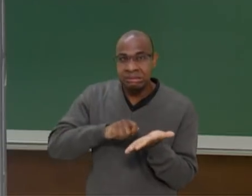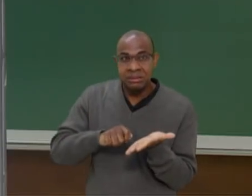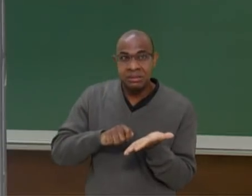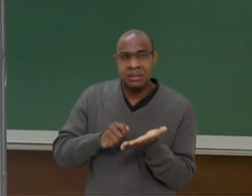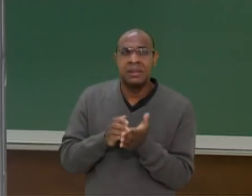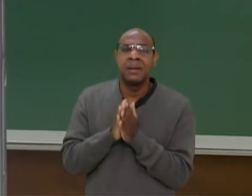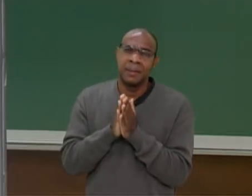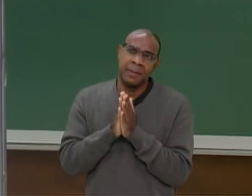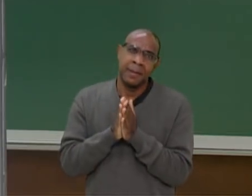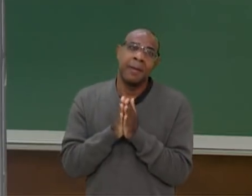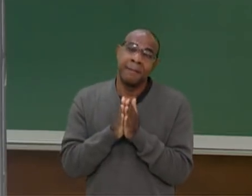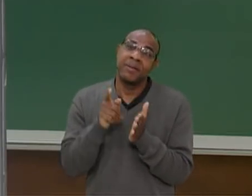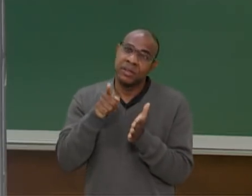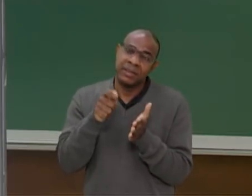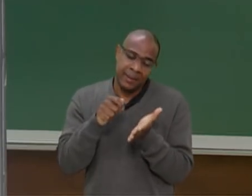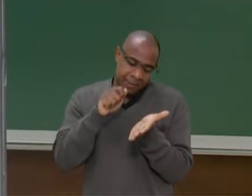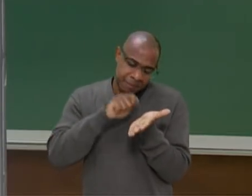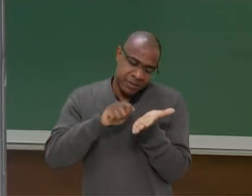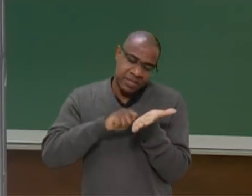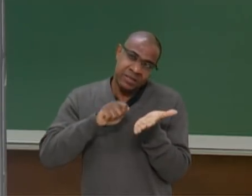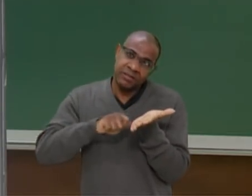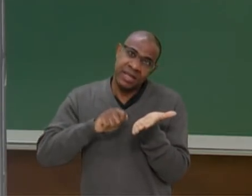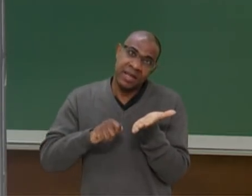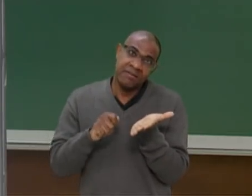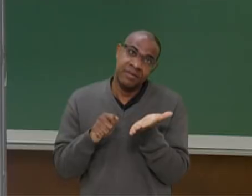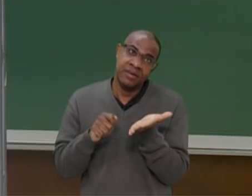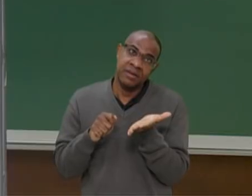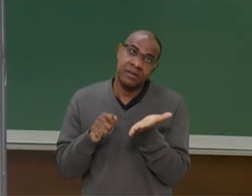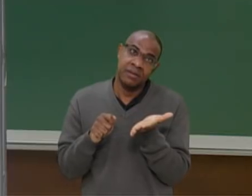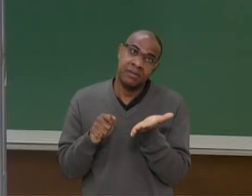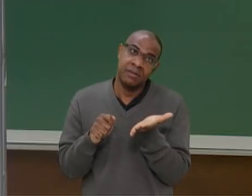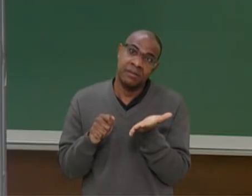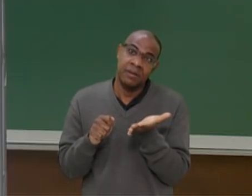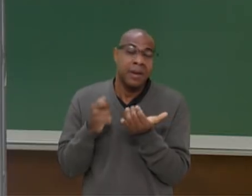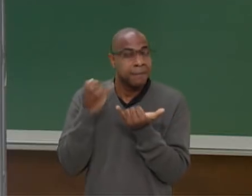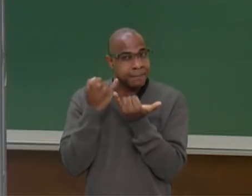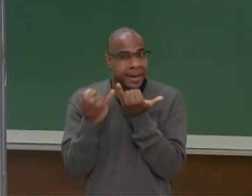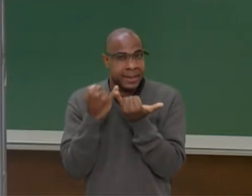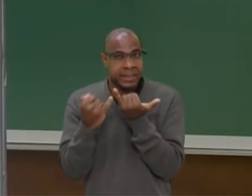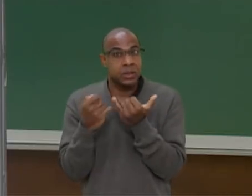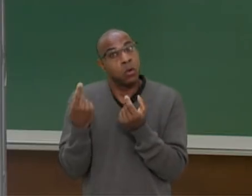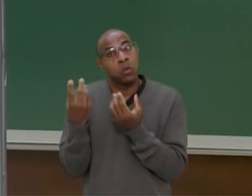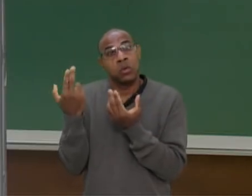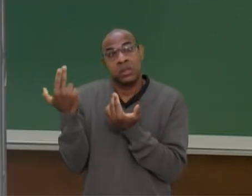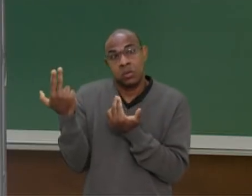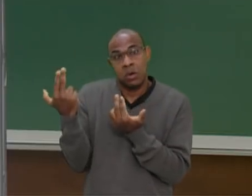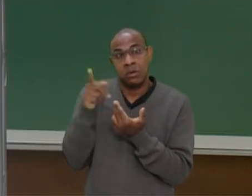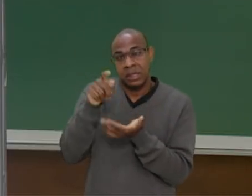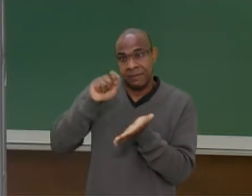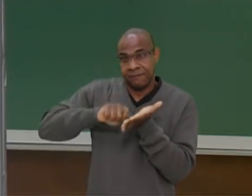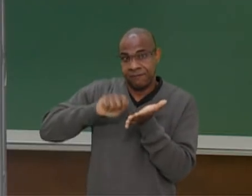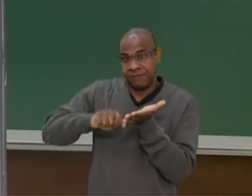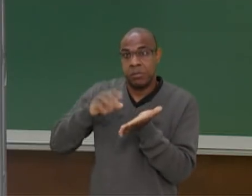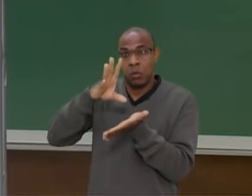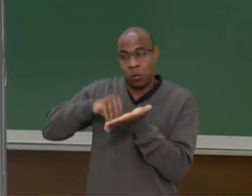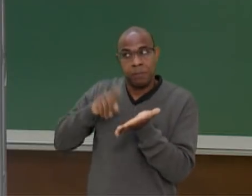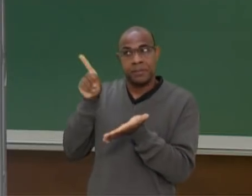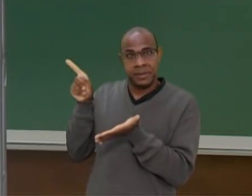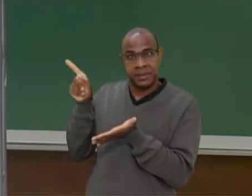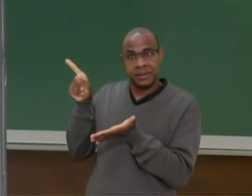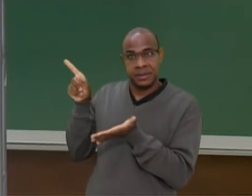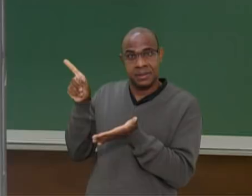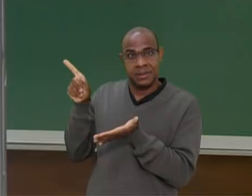peço que vocês escrevam semelhante ou parecido o que eu fiz aqui, para que vocês tenham